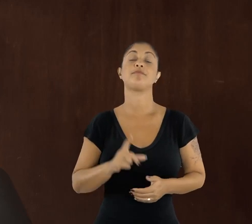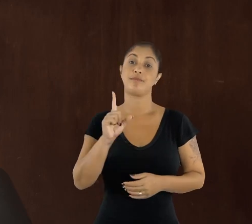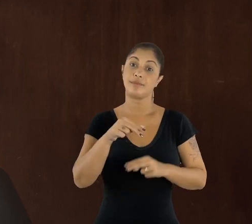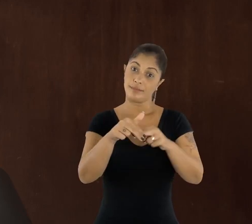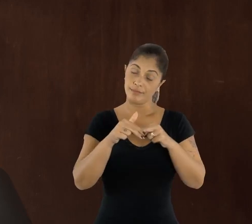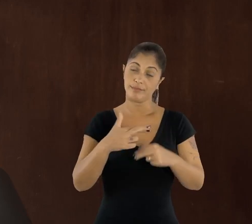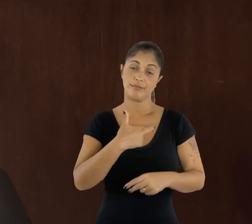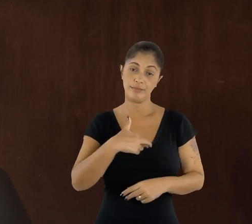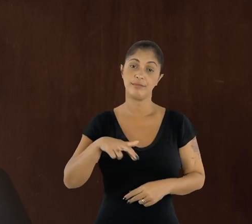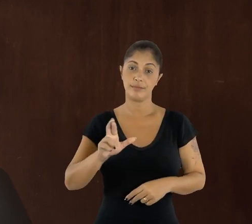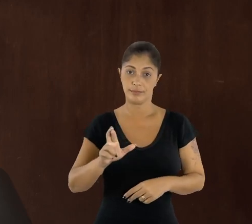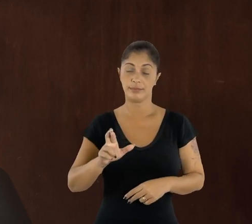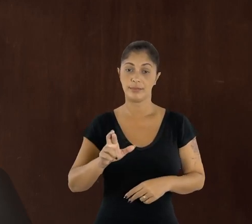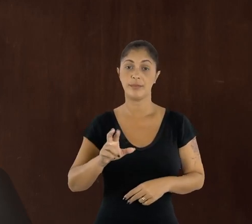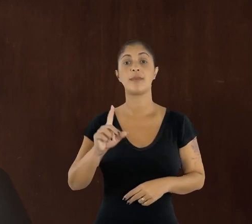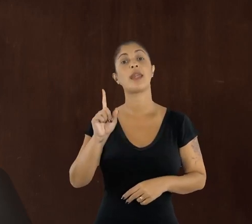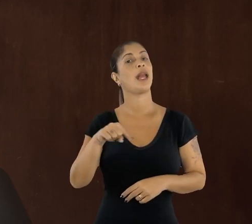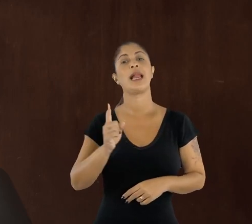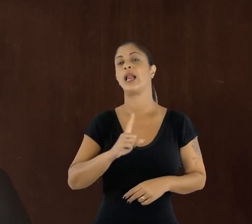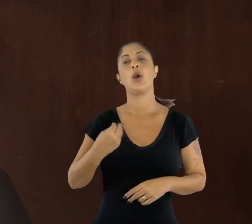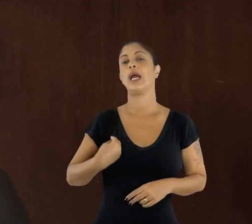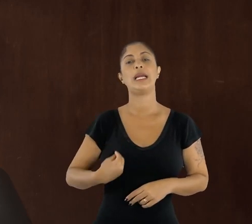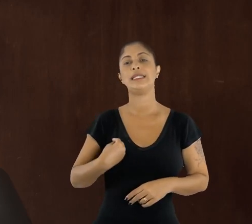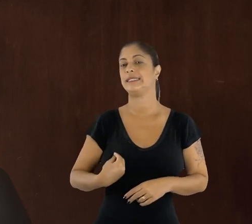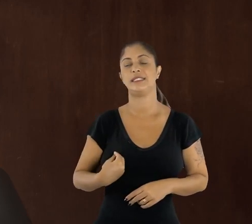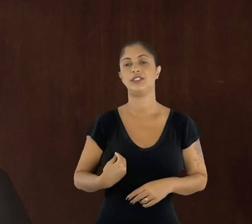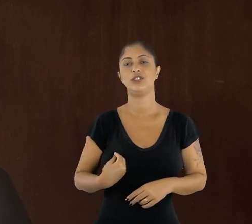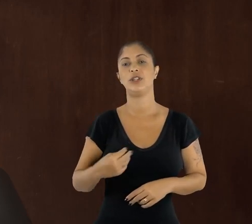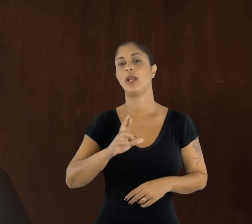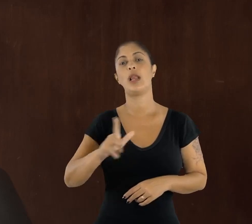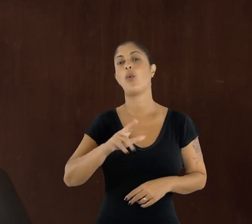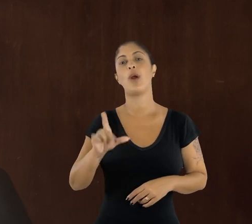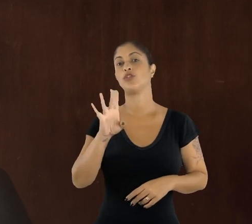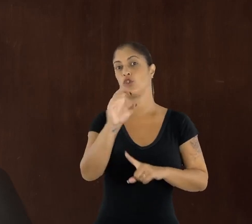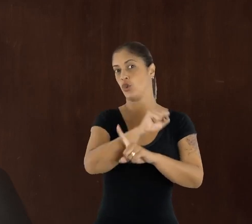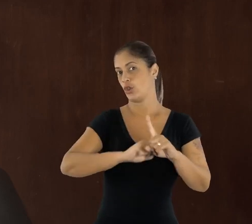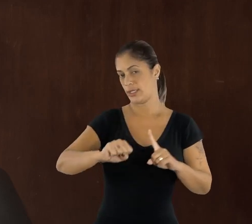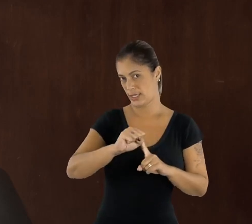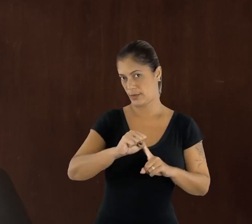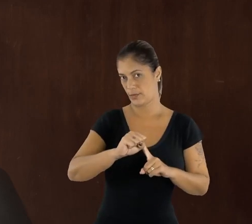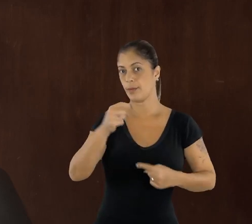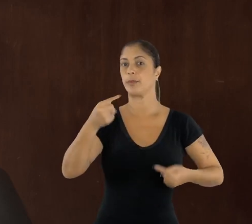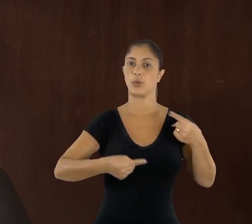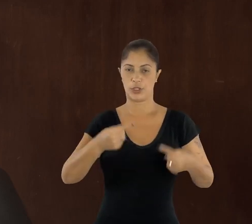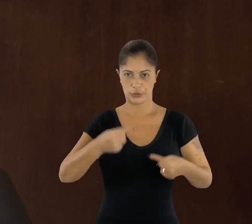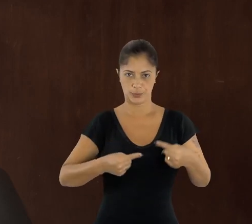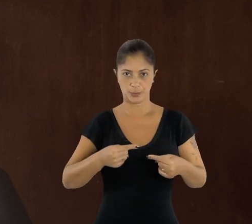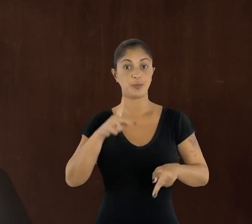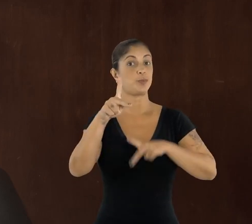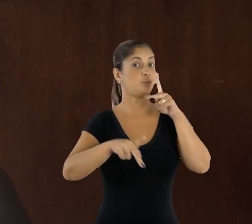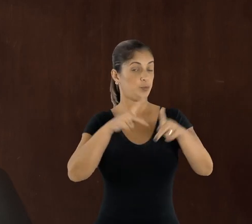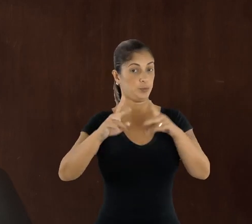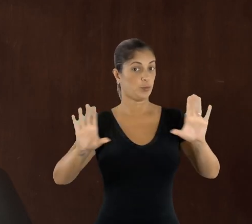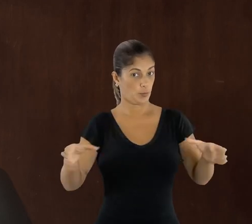questão religiosa, mas a questão religiosa ela não existe se não for uma questão social, uma questão política. O